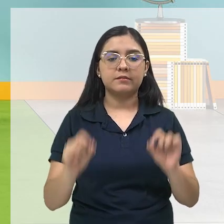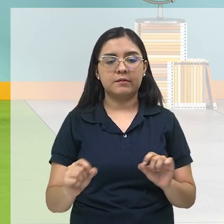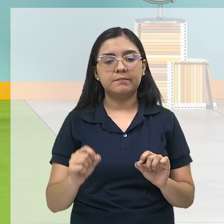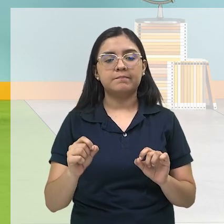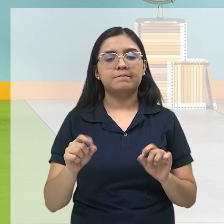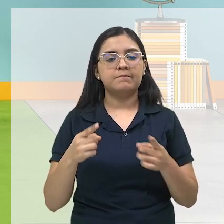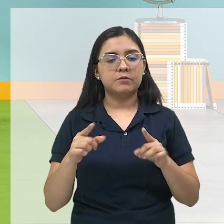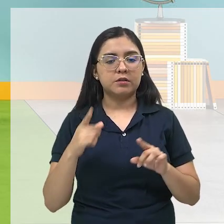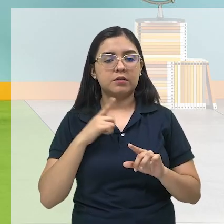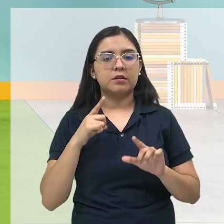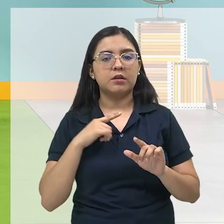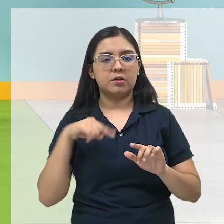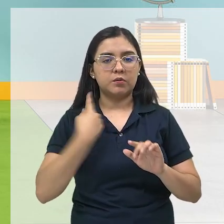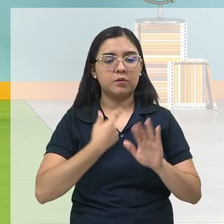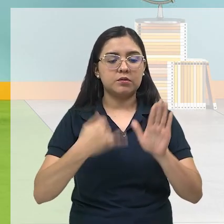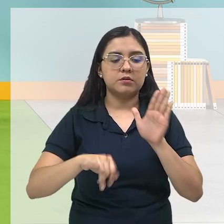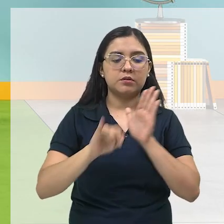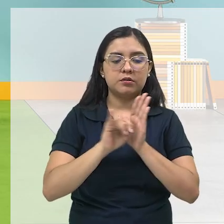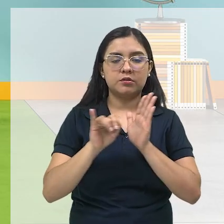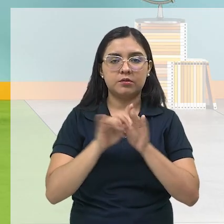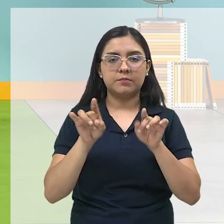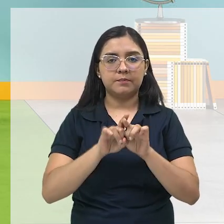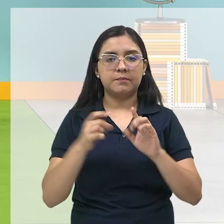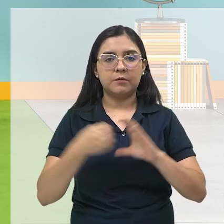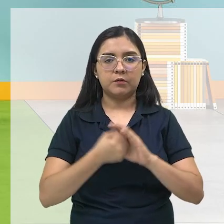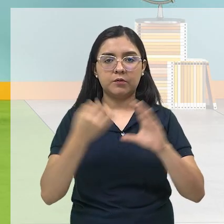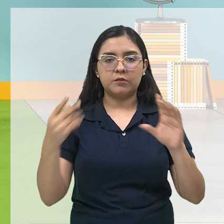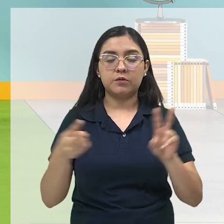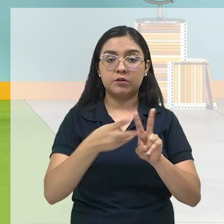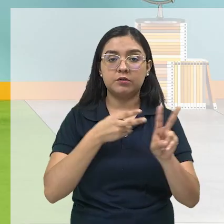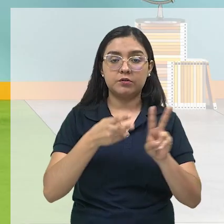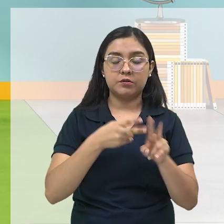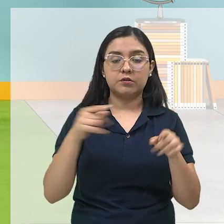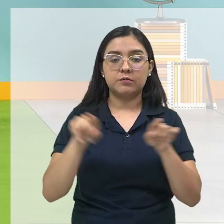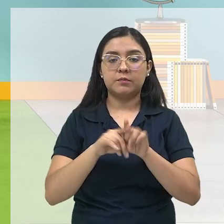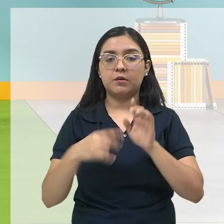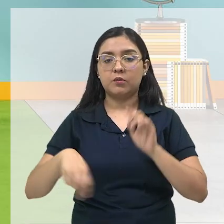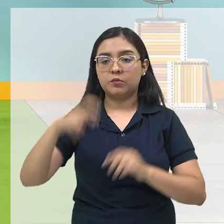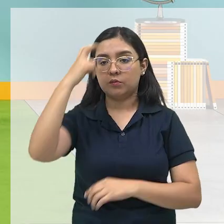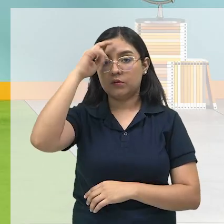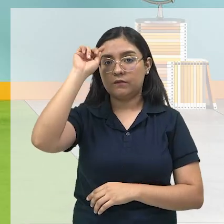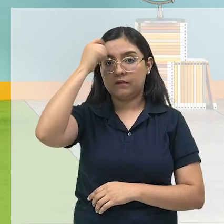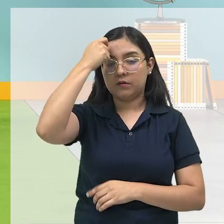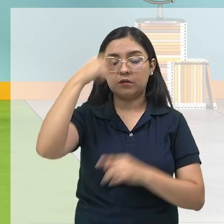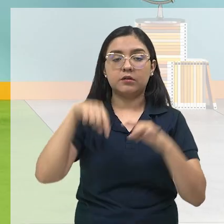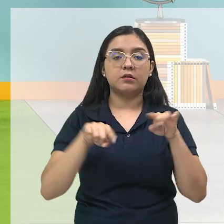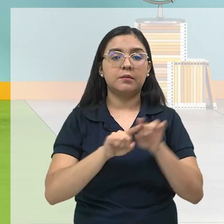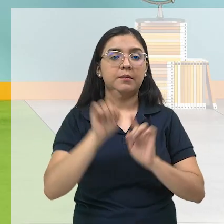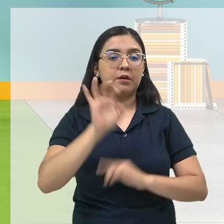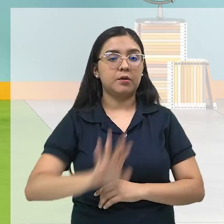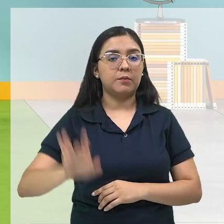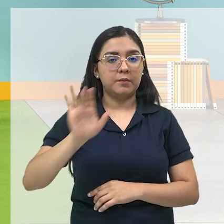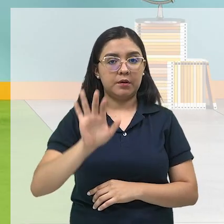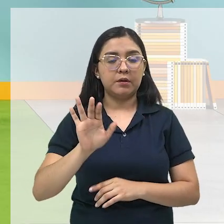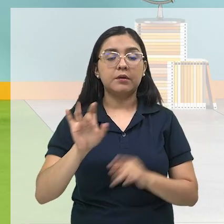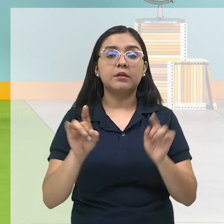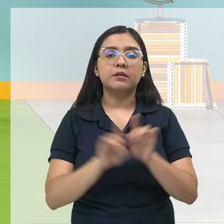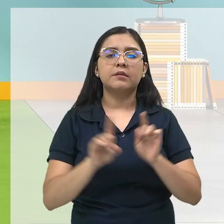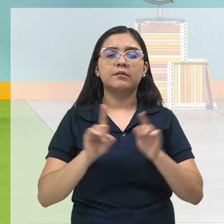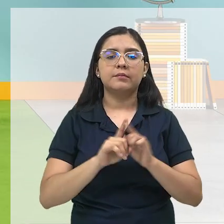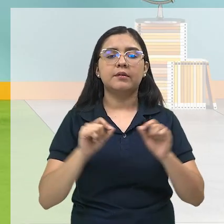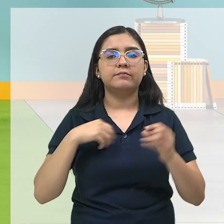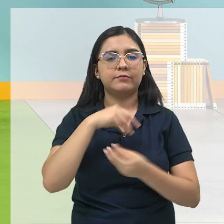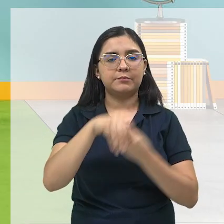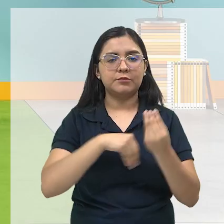nossa identidade, que carrega elementos de uma cultura indígena, de uma cultura africana, de uma cultura europeia, numa